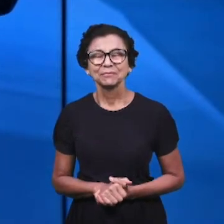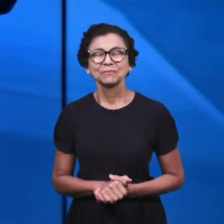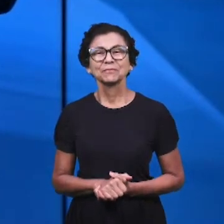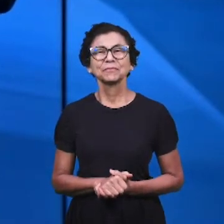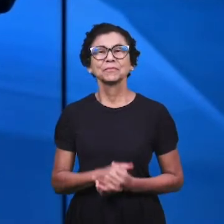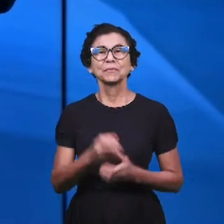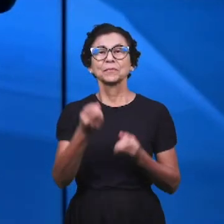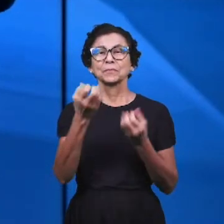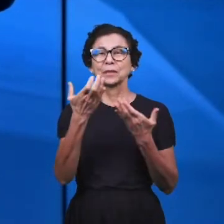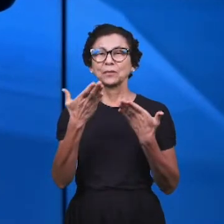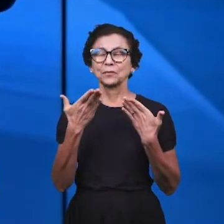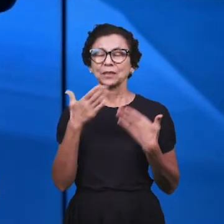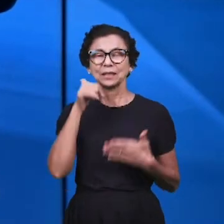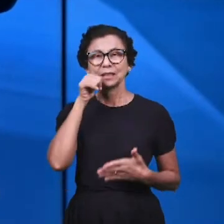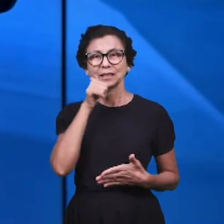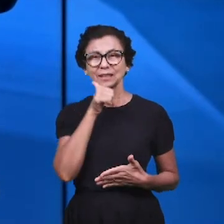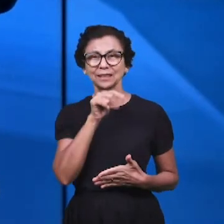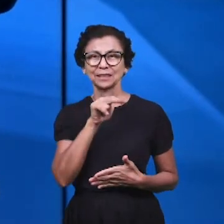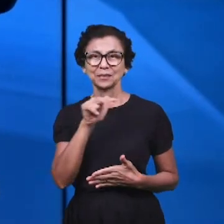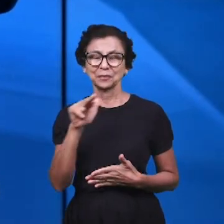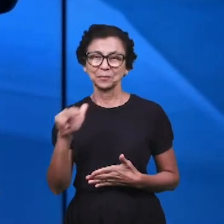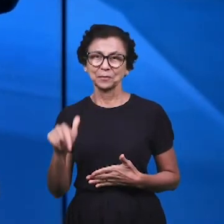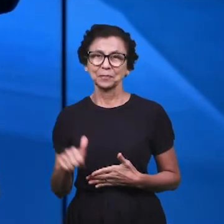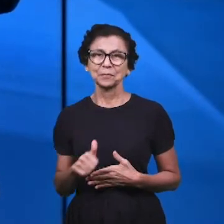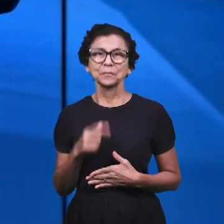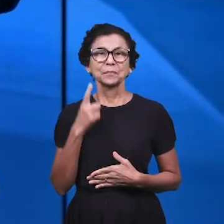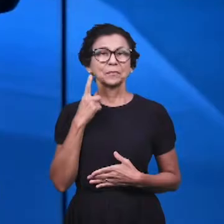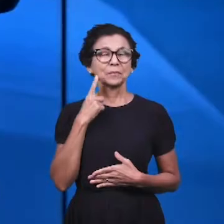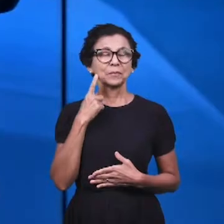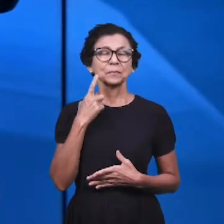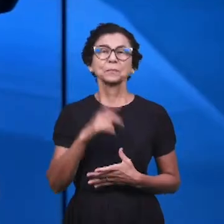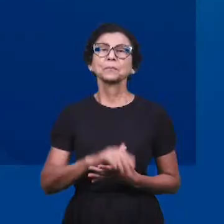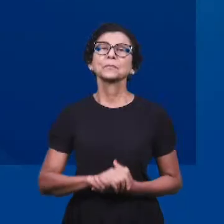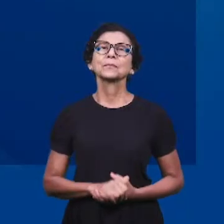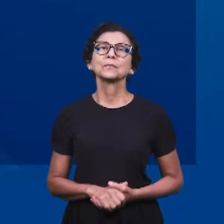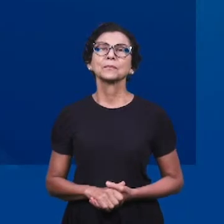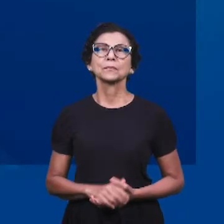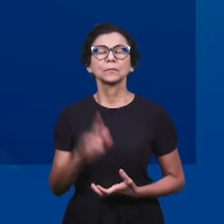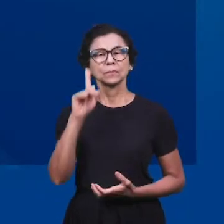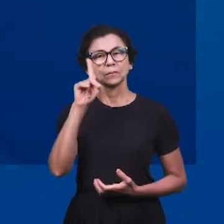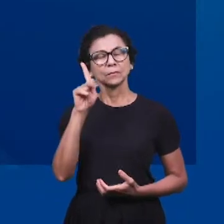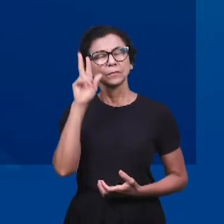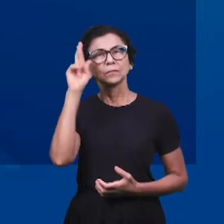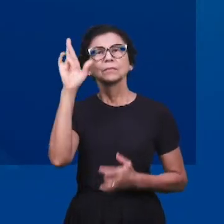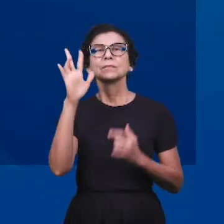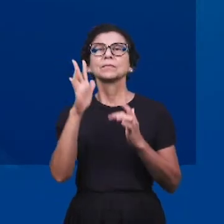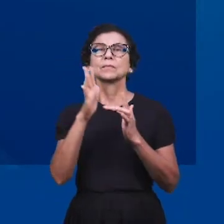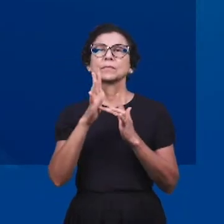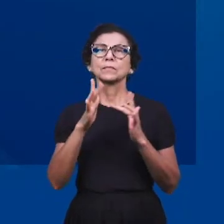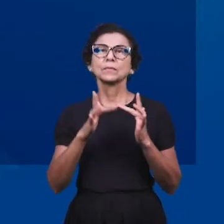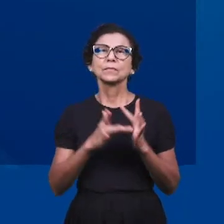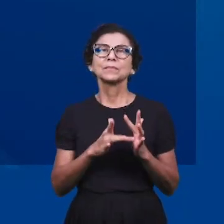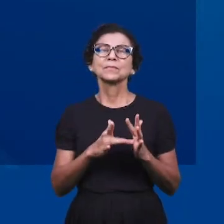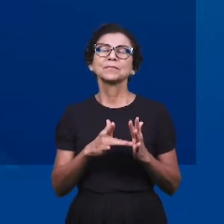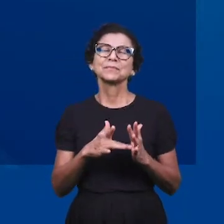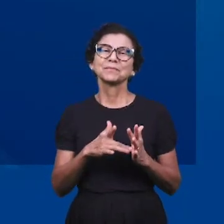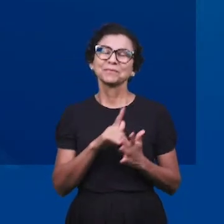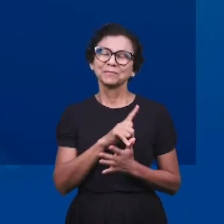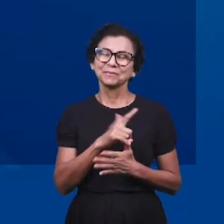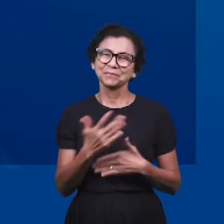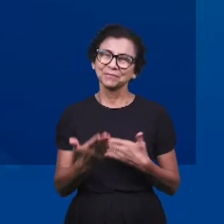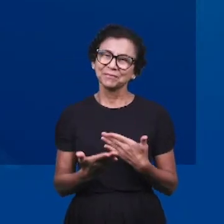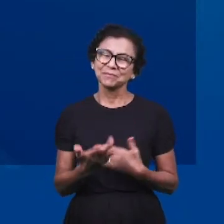à resposta da pergunta número 3. Vamos ouvi-la então, viu? A paz do Senhor Jesus, irmã. A paz do Senhor Jesus, meus irmãos.